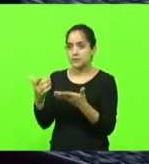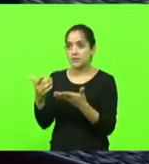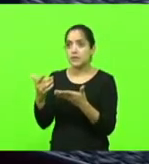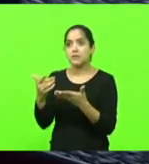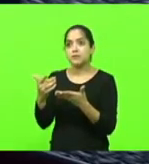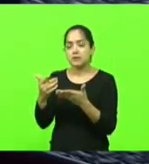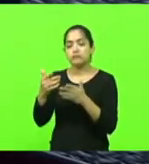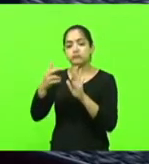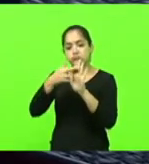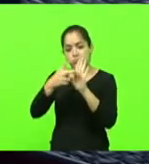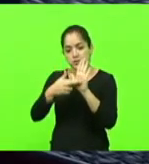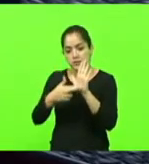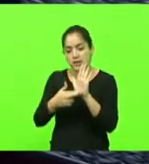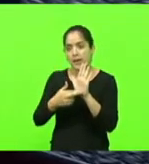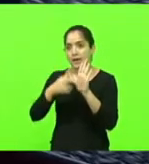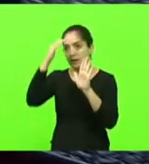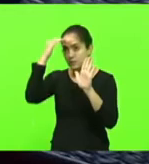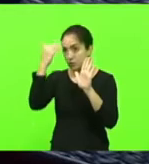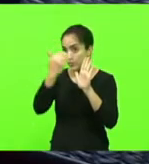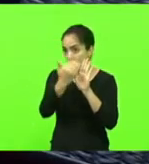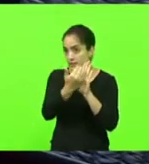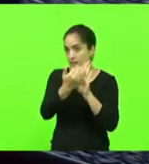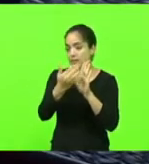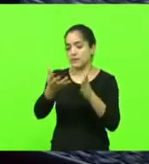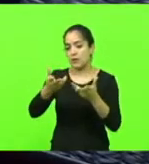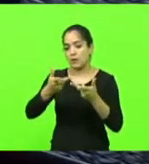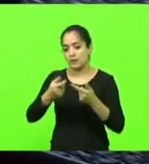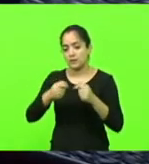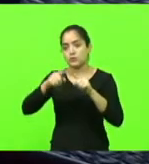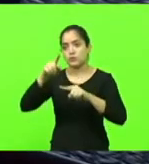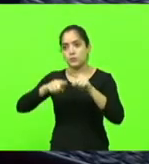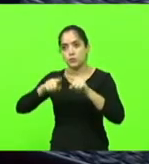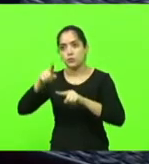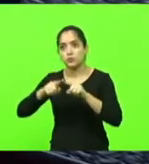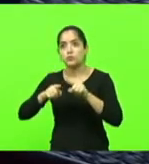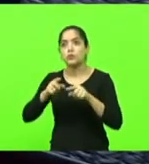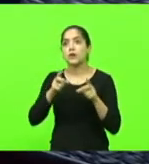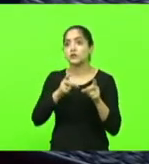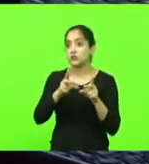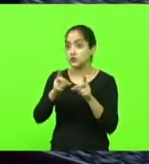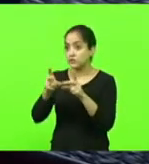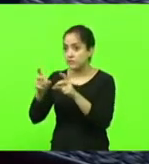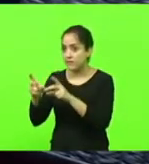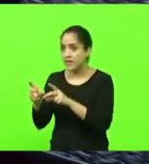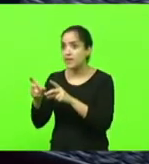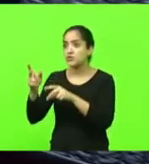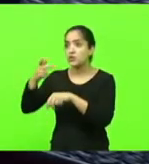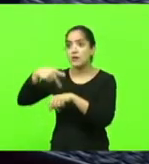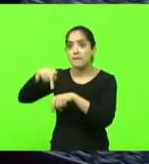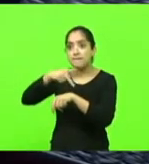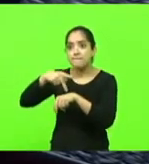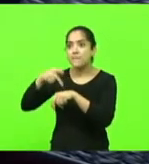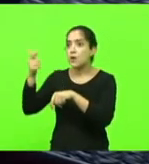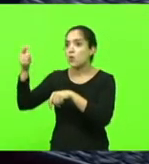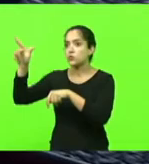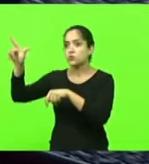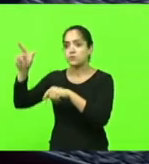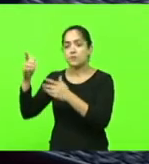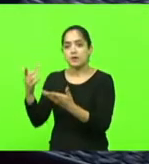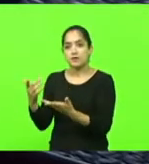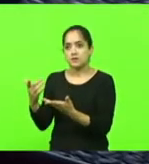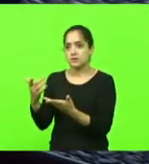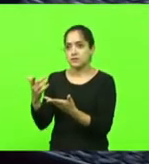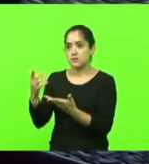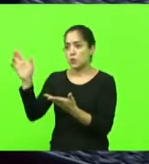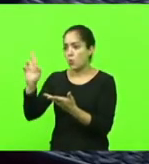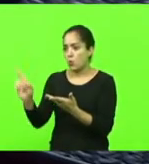ligados à agricultura, à qualidade do produto, etc. Nós vendemos para a União Europeia, para a Arábia, para a Rússia. Por